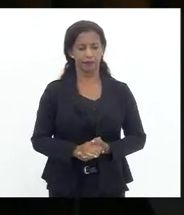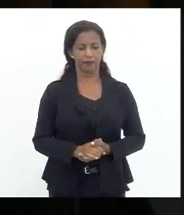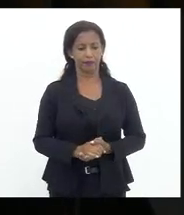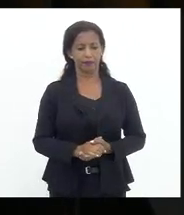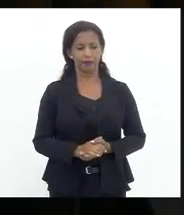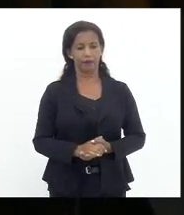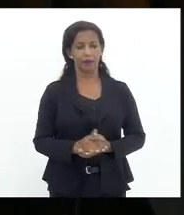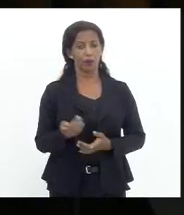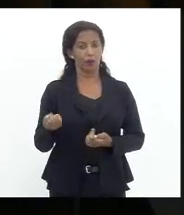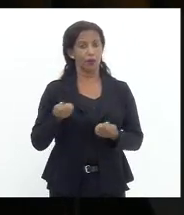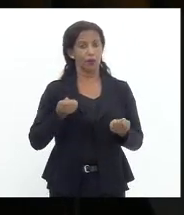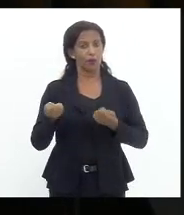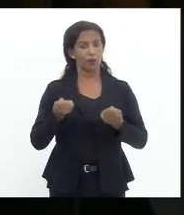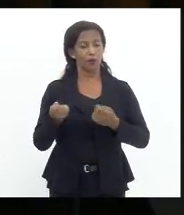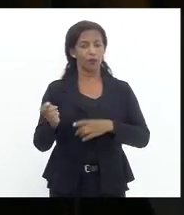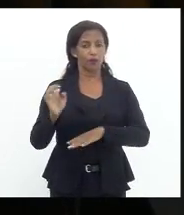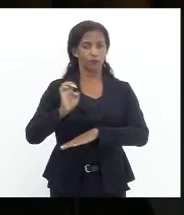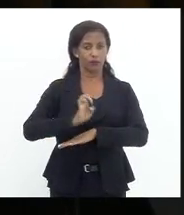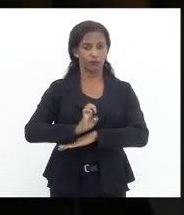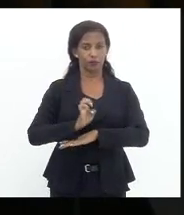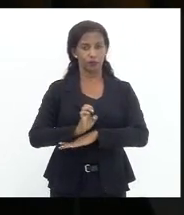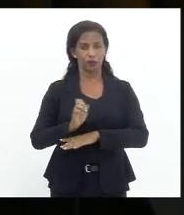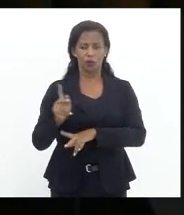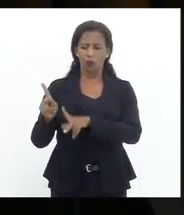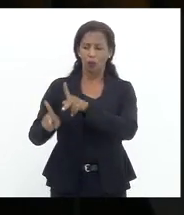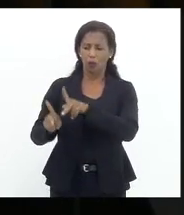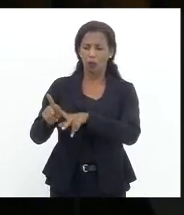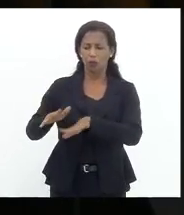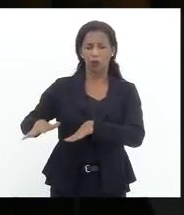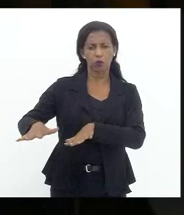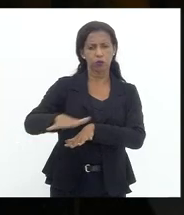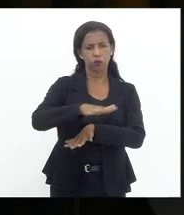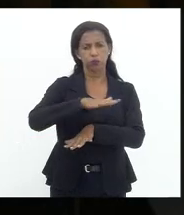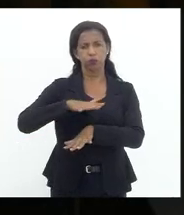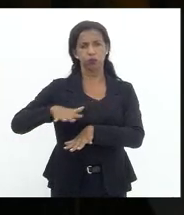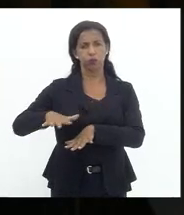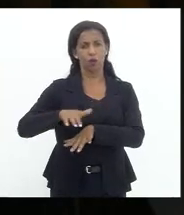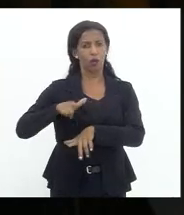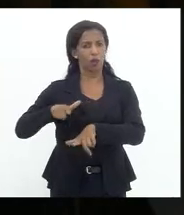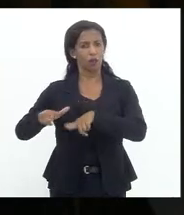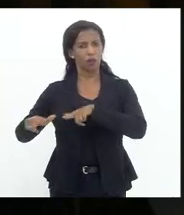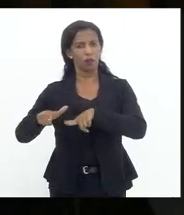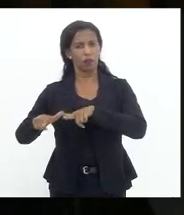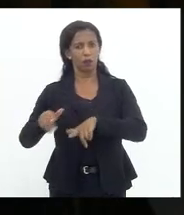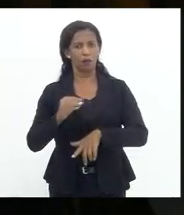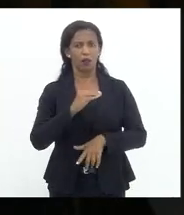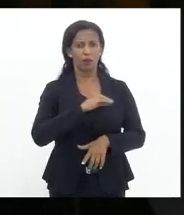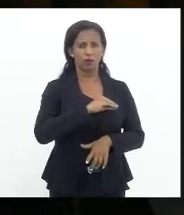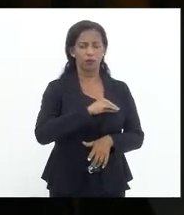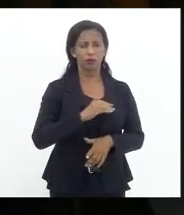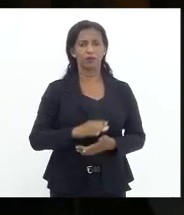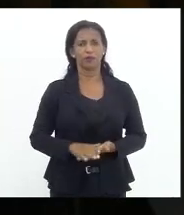com a economia do Estado, com a população, na geração de emprego e renda,